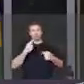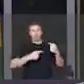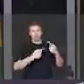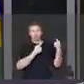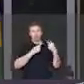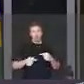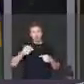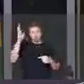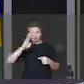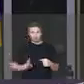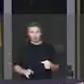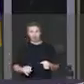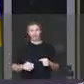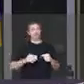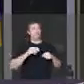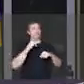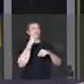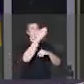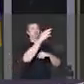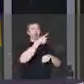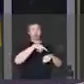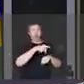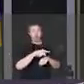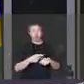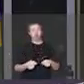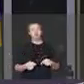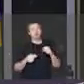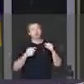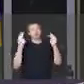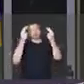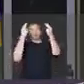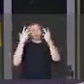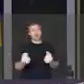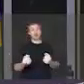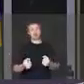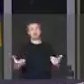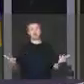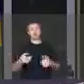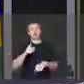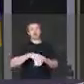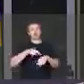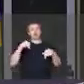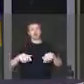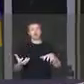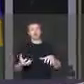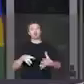Brasil, fora do Brasil e aqui dentro, isso é inaceitável. É hora desse Congresso se